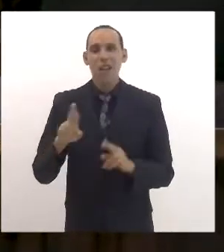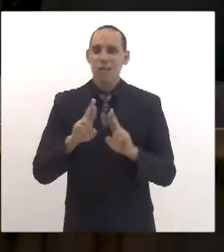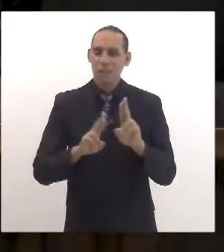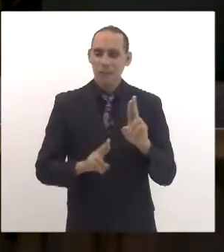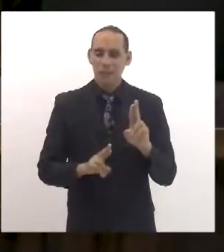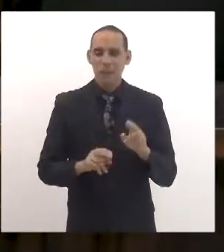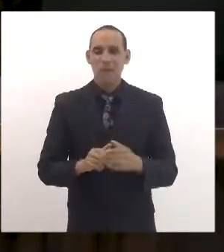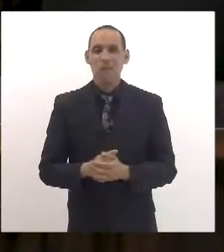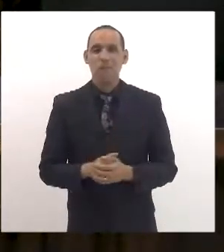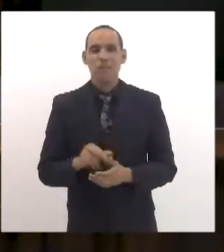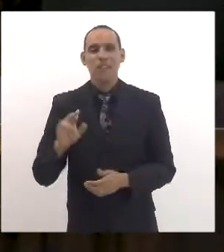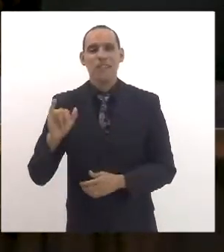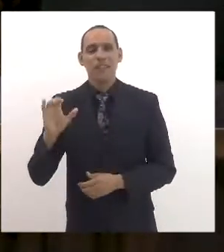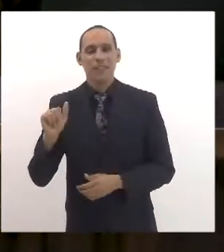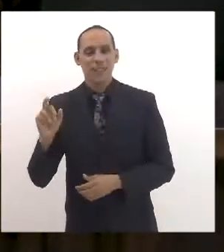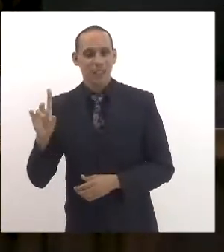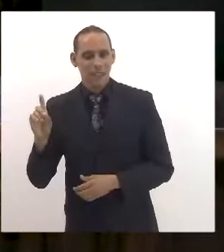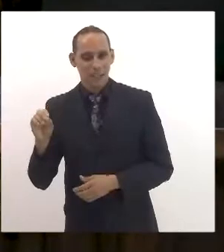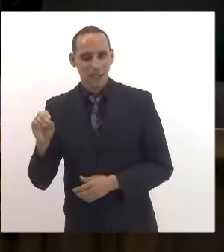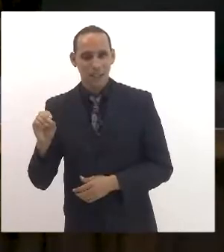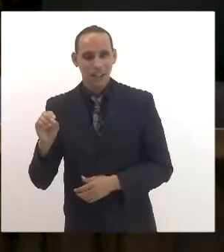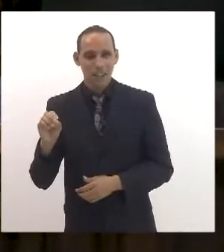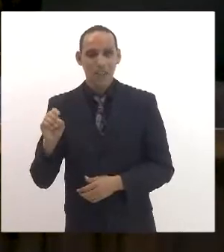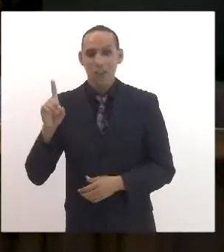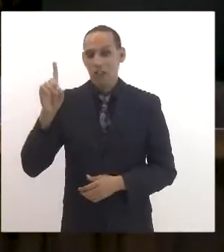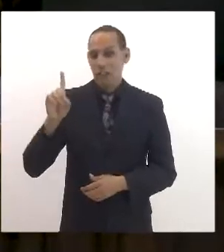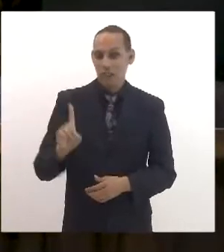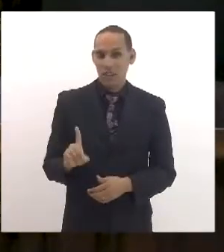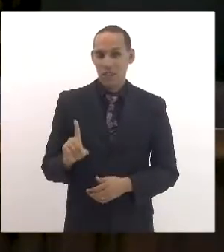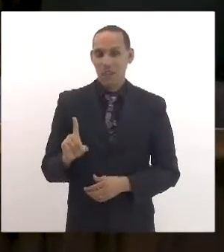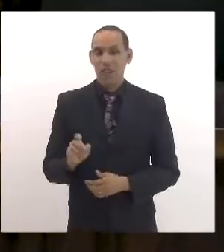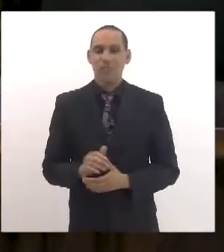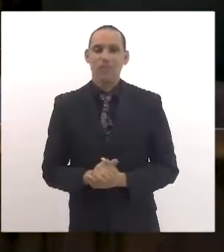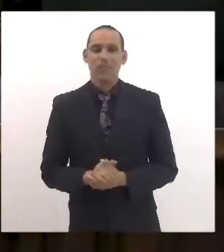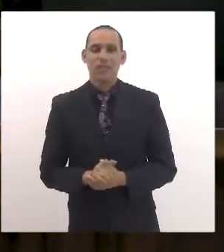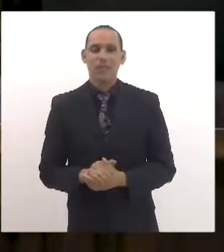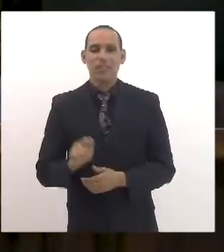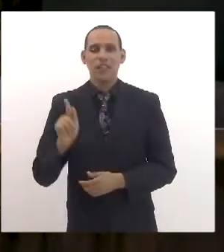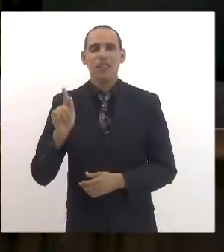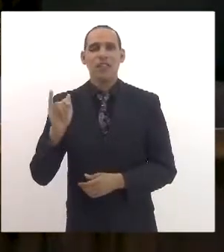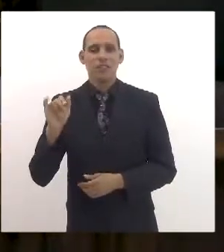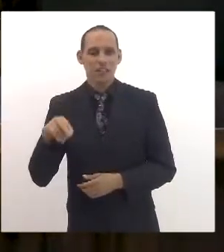Janeiro. Ricardo de Castro, diretor da GIM